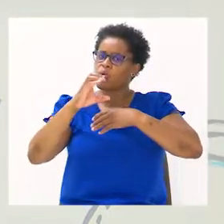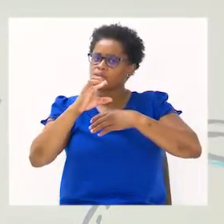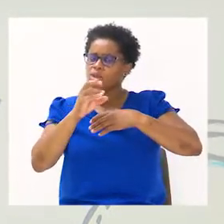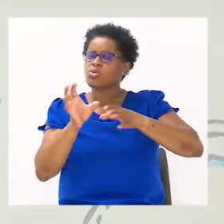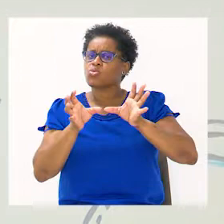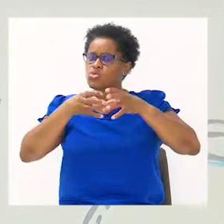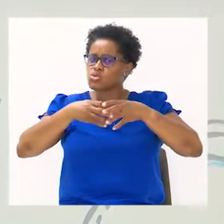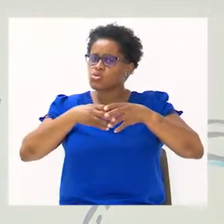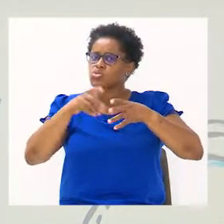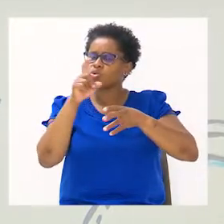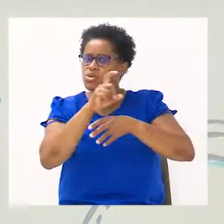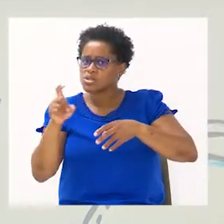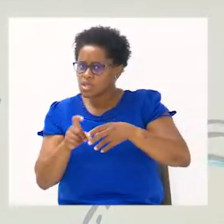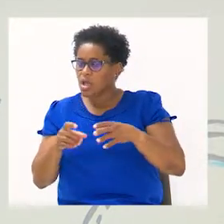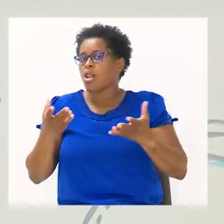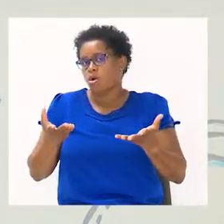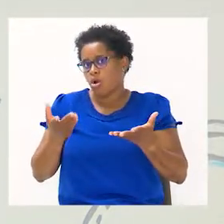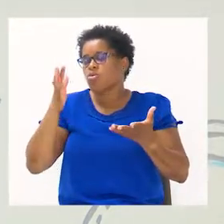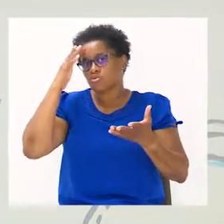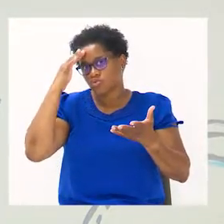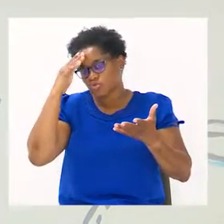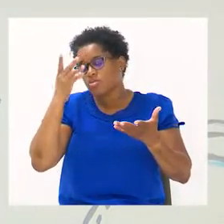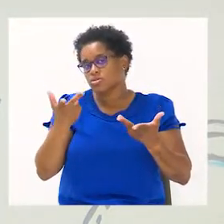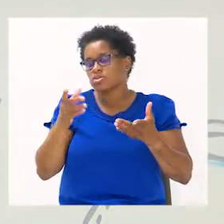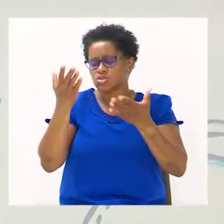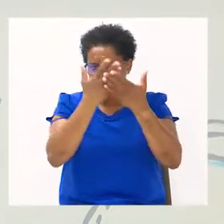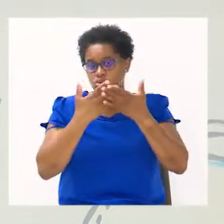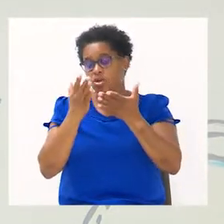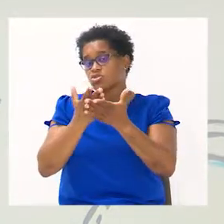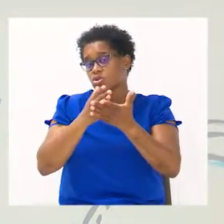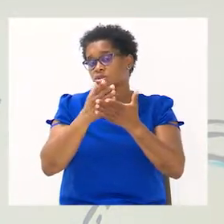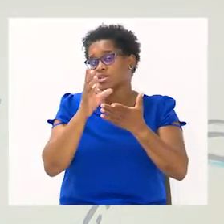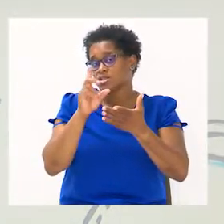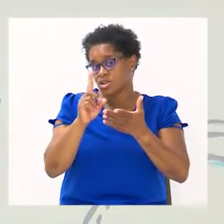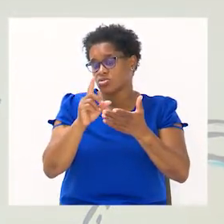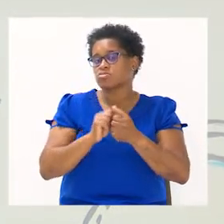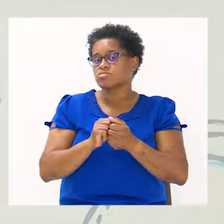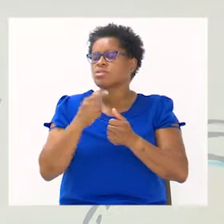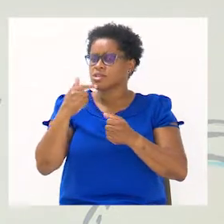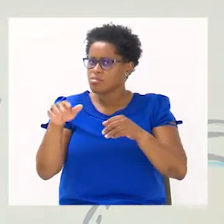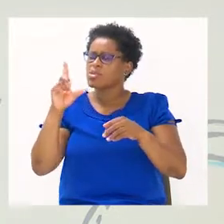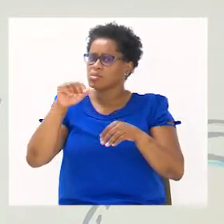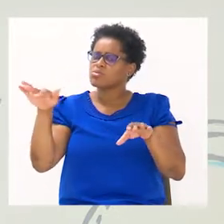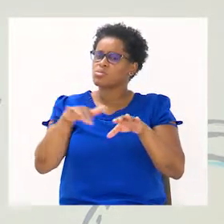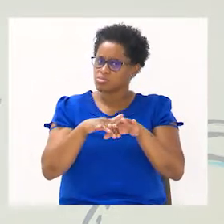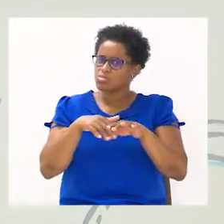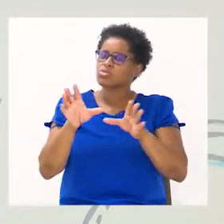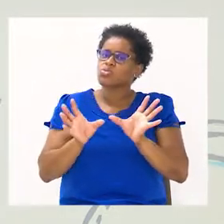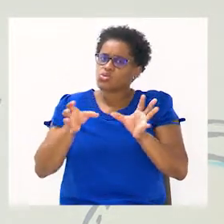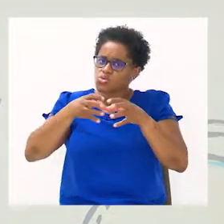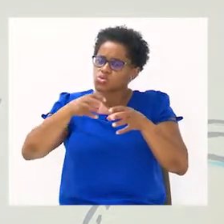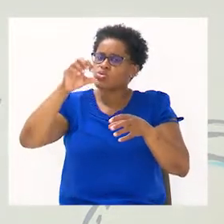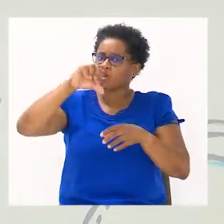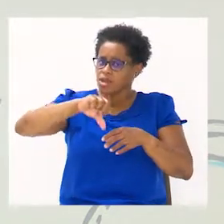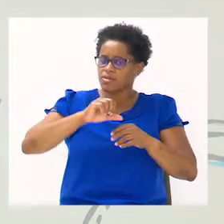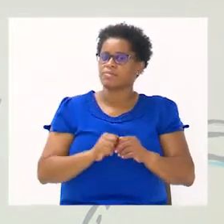que estudaram no 6º ano faz parte do conjunto Q. Ou seja, o conjunto